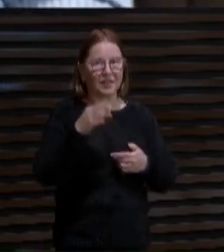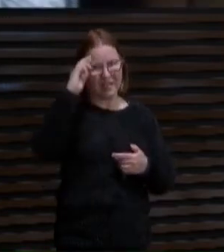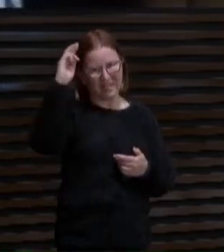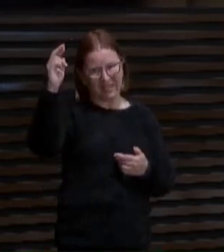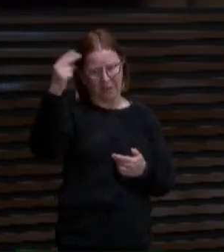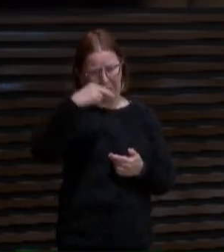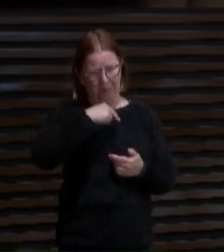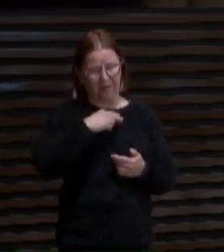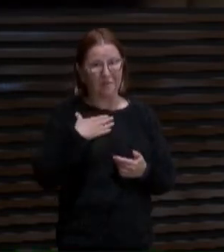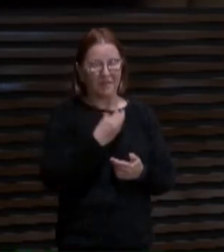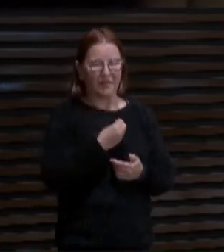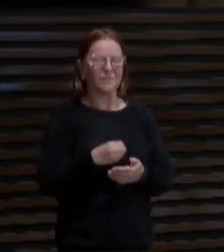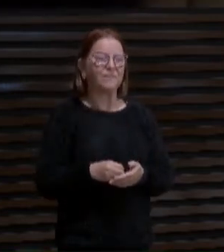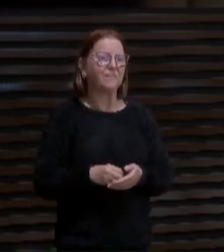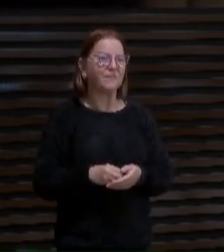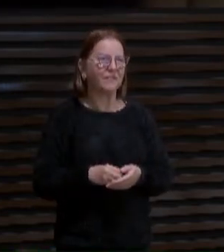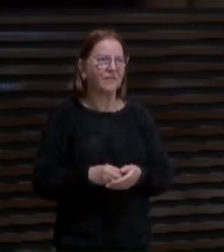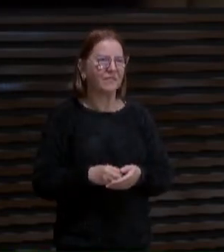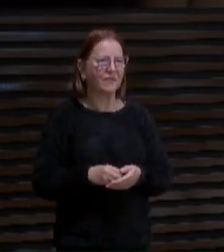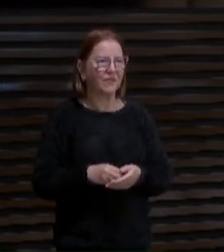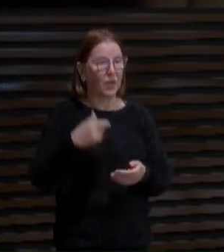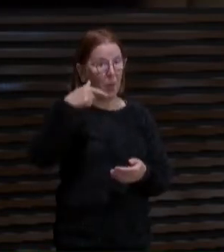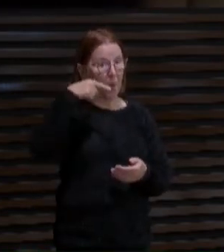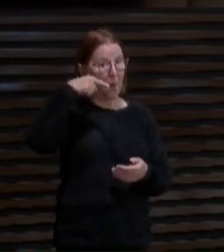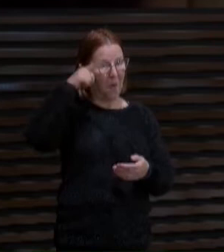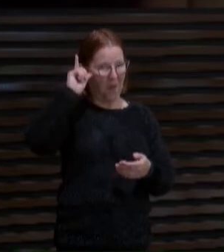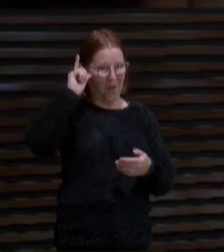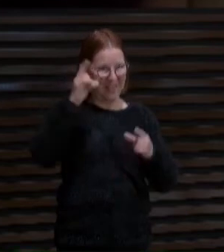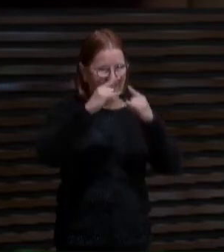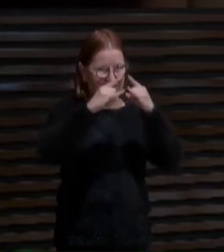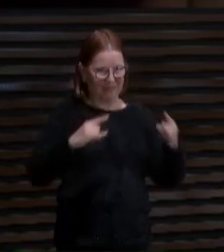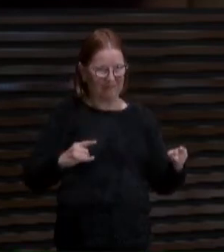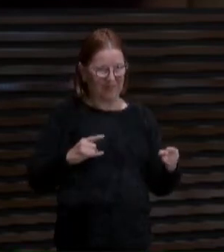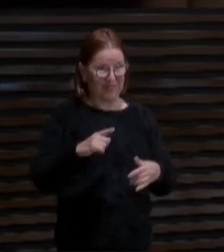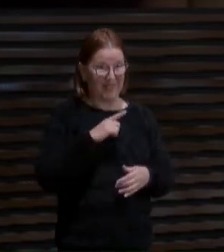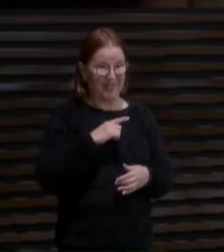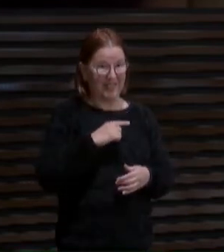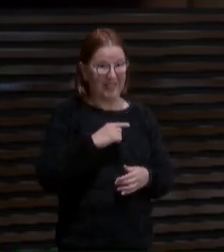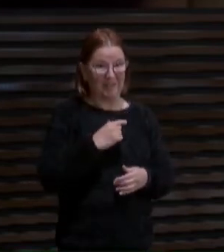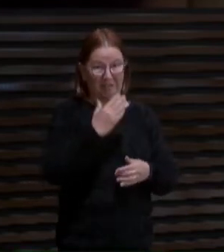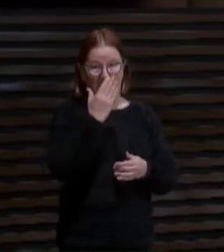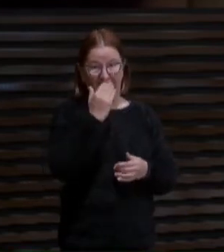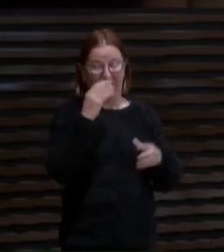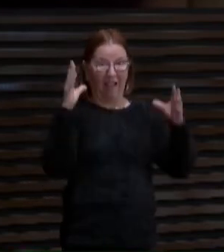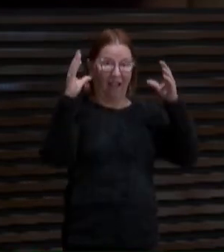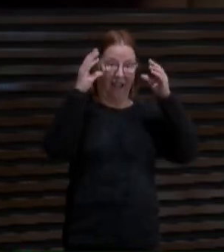um jantar de gala fui de terno gravata lá com os adolescentes